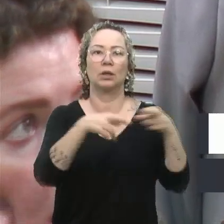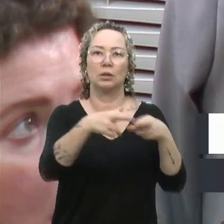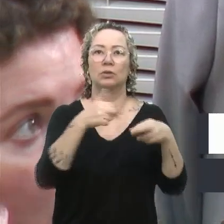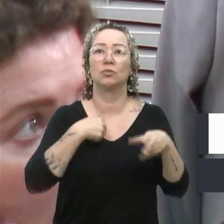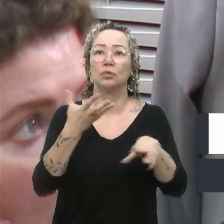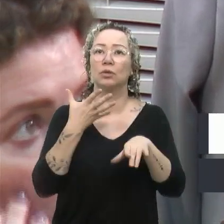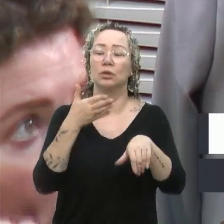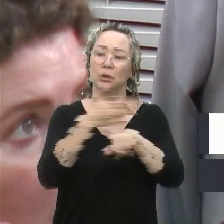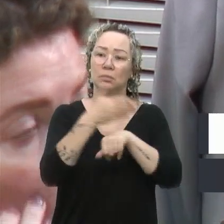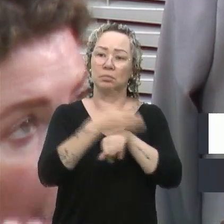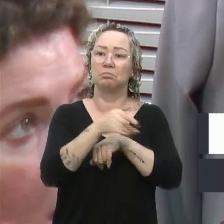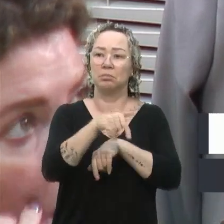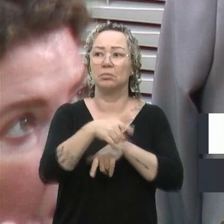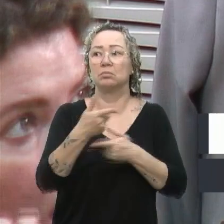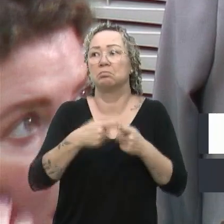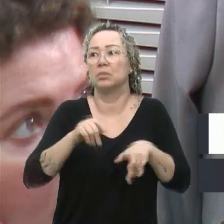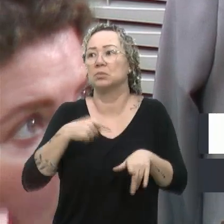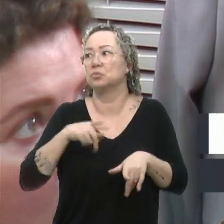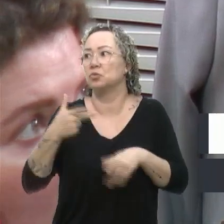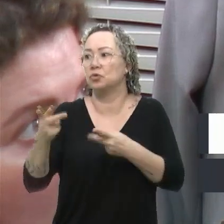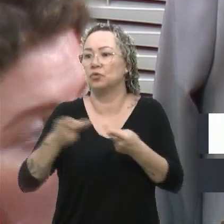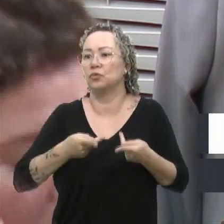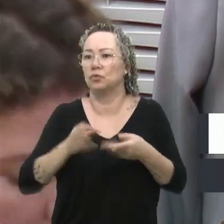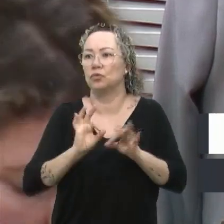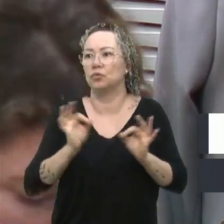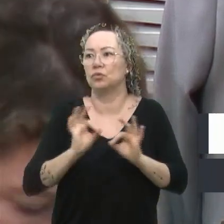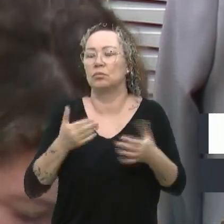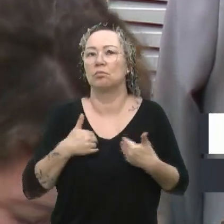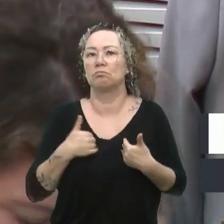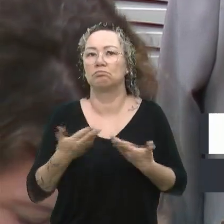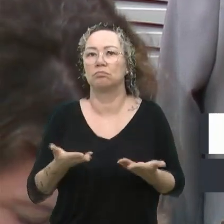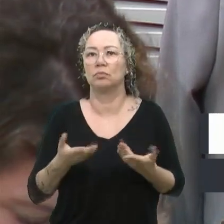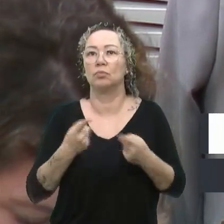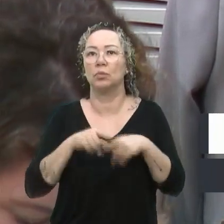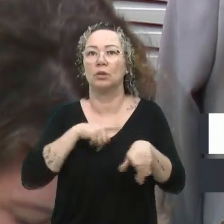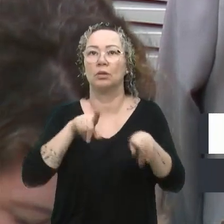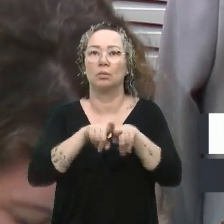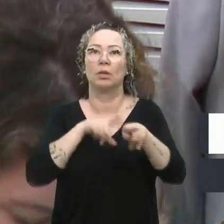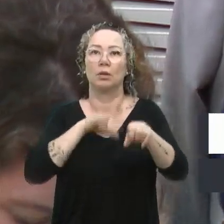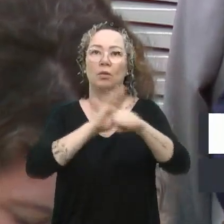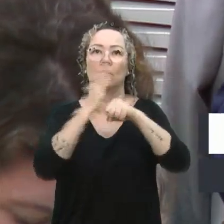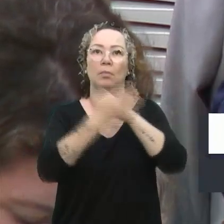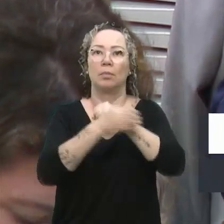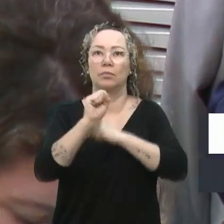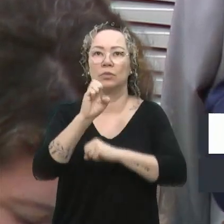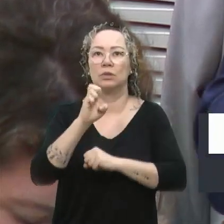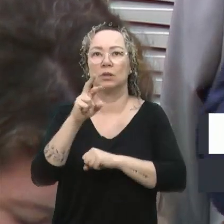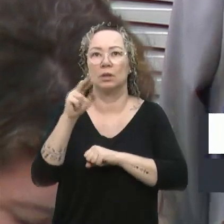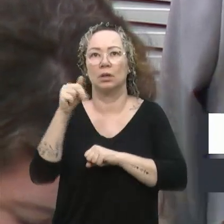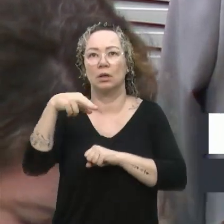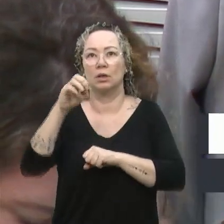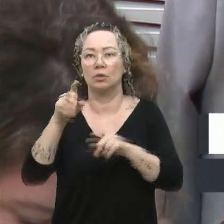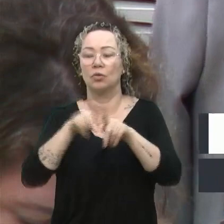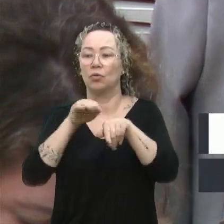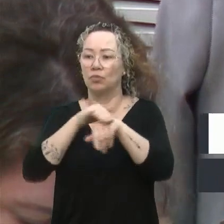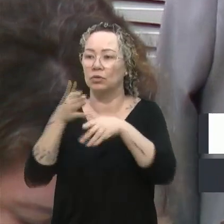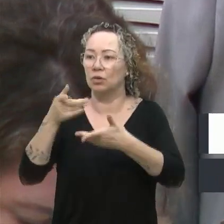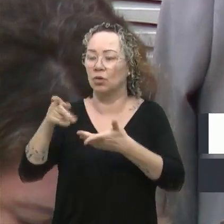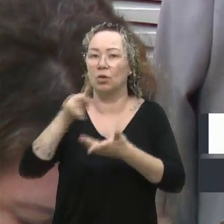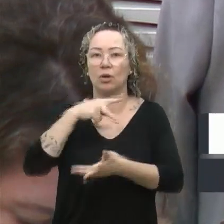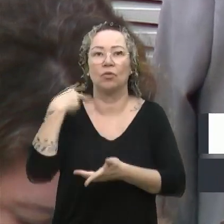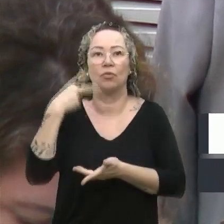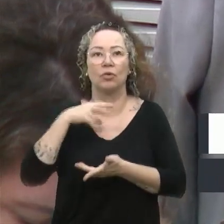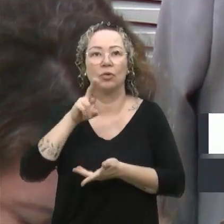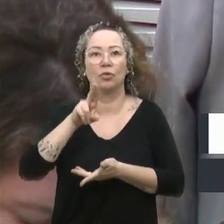nesse ato nobre, já que é uma coisa que envolve também o bairro Serrano, que é lá o entorno, está falando agora com o vereador Ues. Não